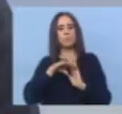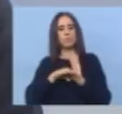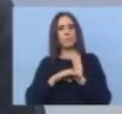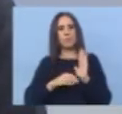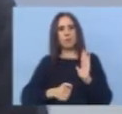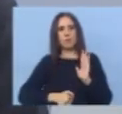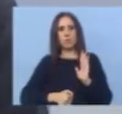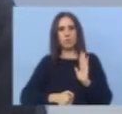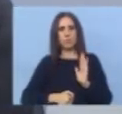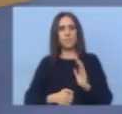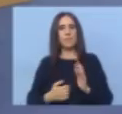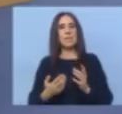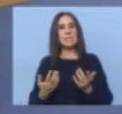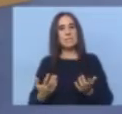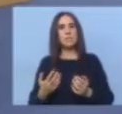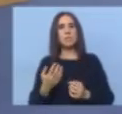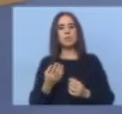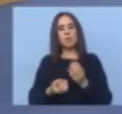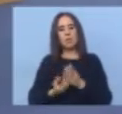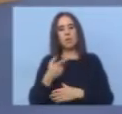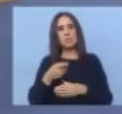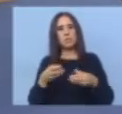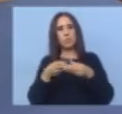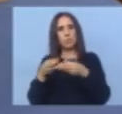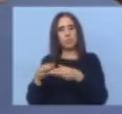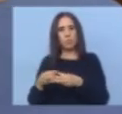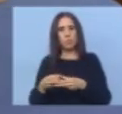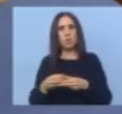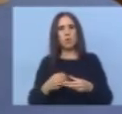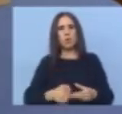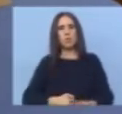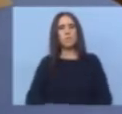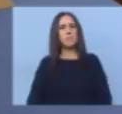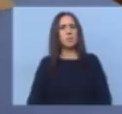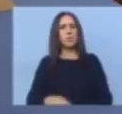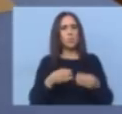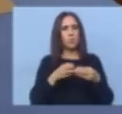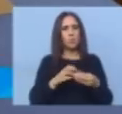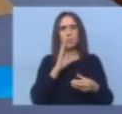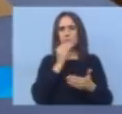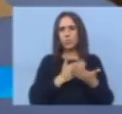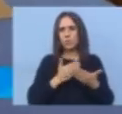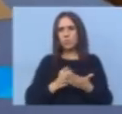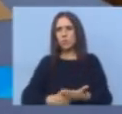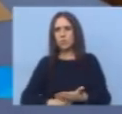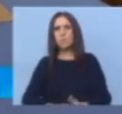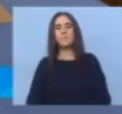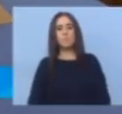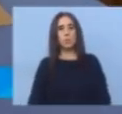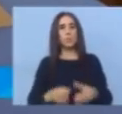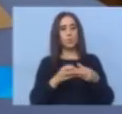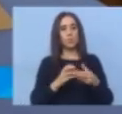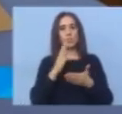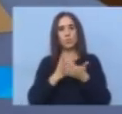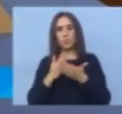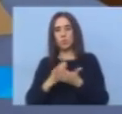católicos. E nasceram daqui os núcleos católicos. Núcleos de estudantes católicos. Núcleos de estudantes católicos, também já é um projeto que o Patriarca gosta muito e que